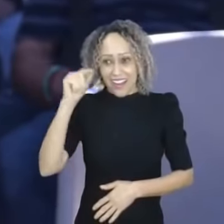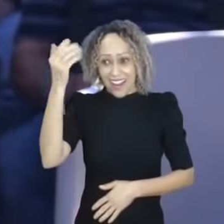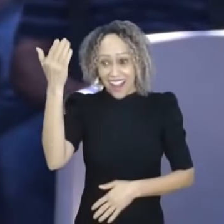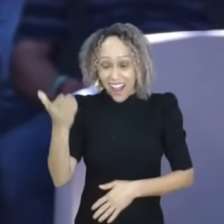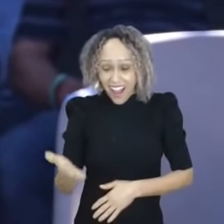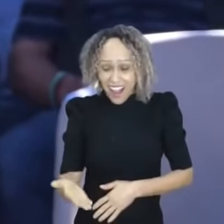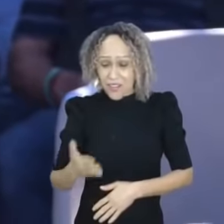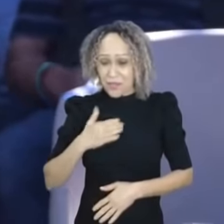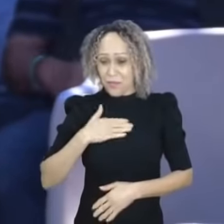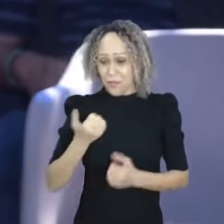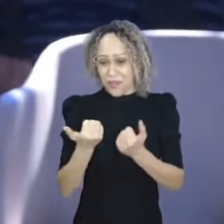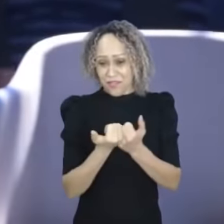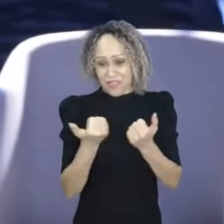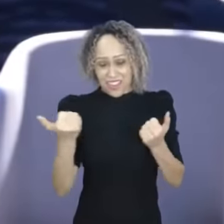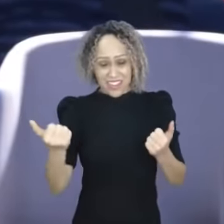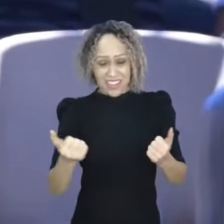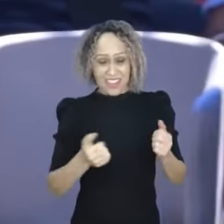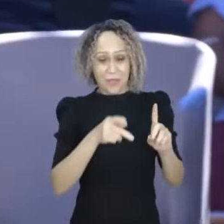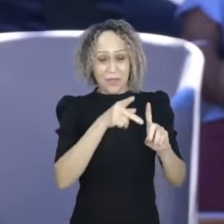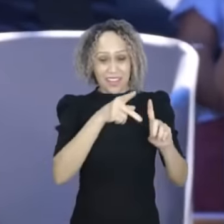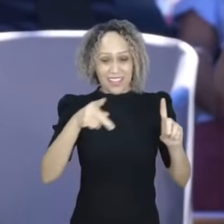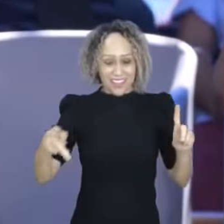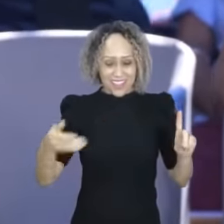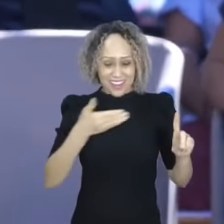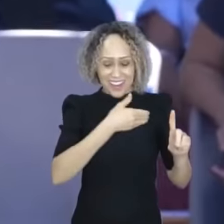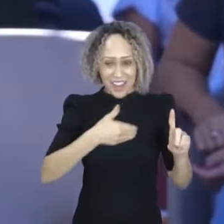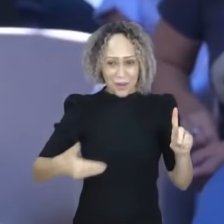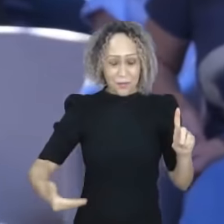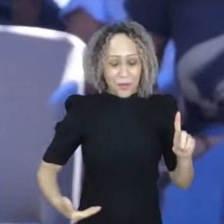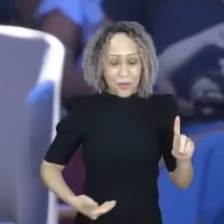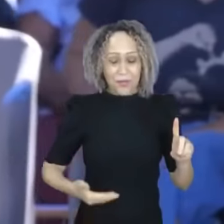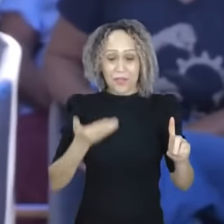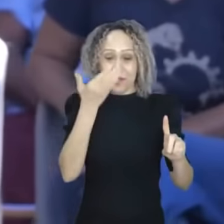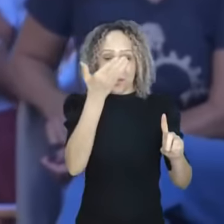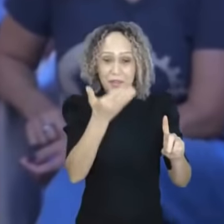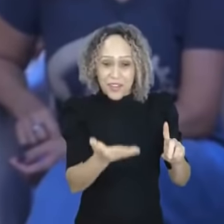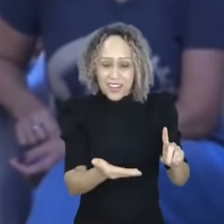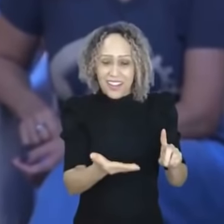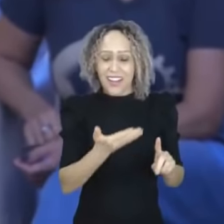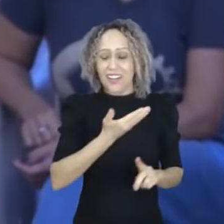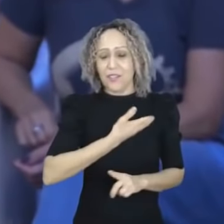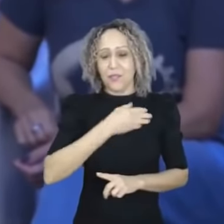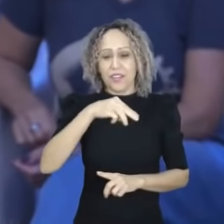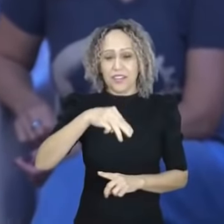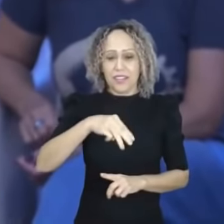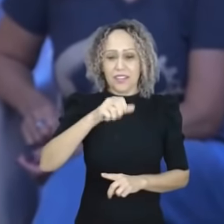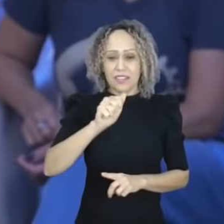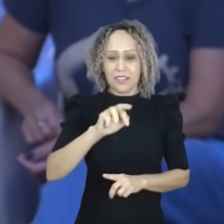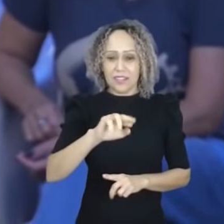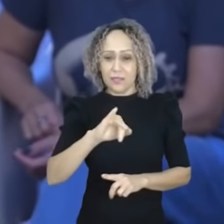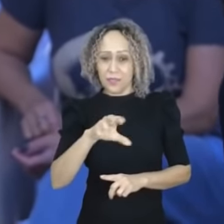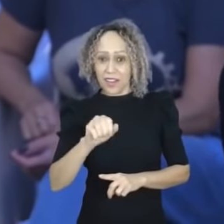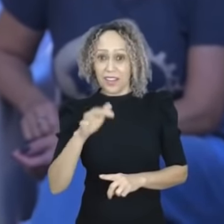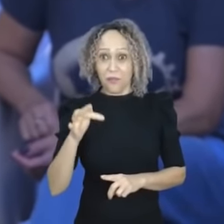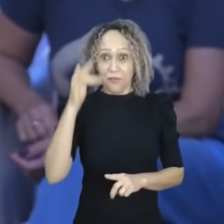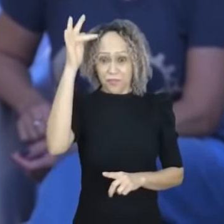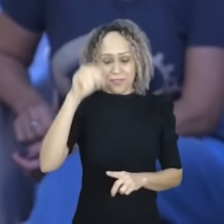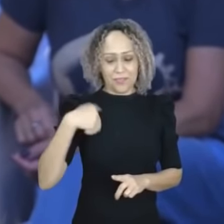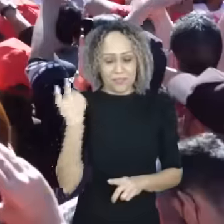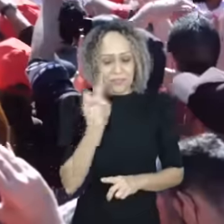vice-presidente da República, meu caro companheiro Márcio, nosso futuro senador, e sua